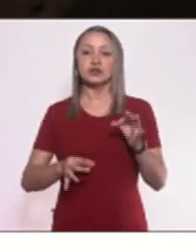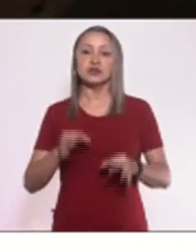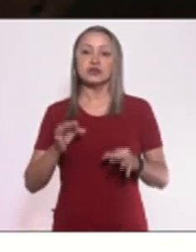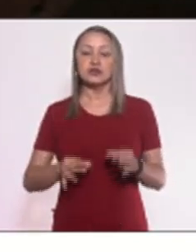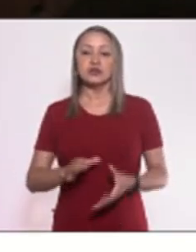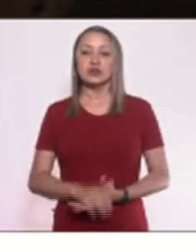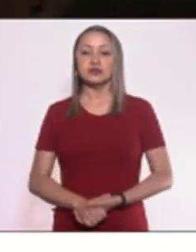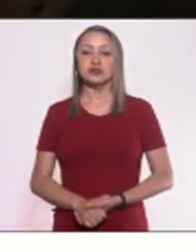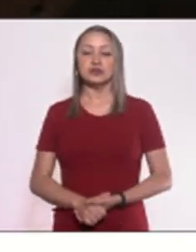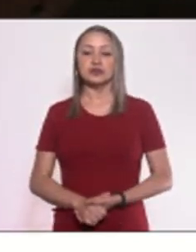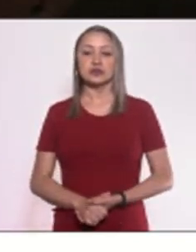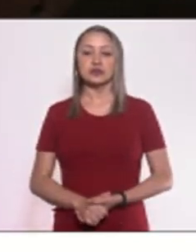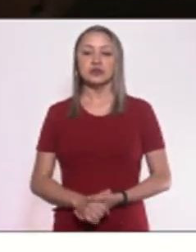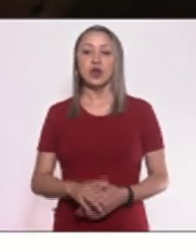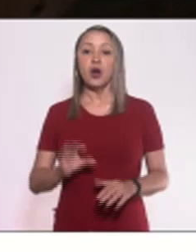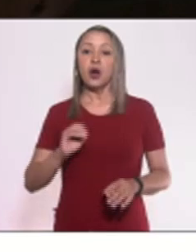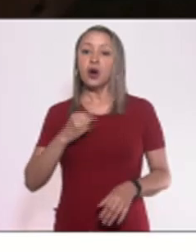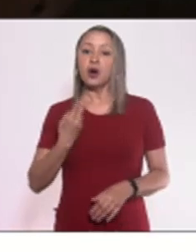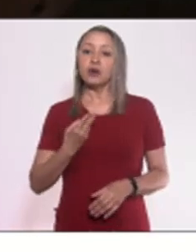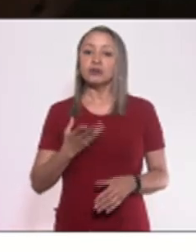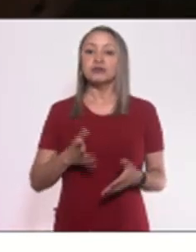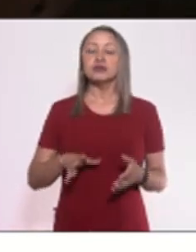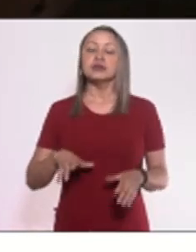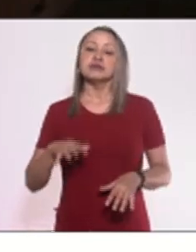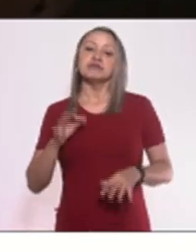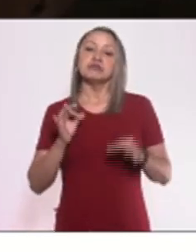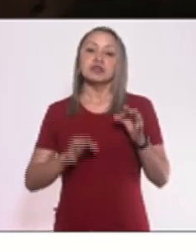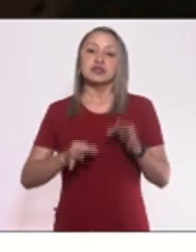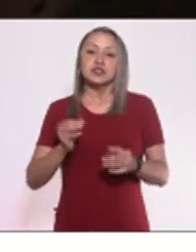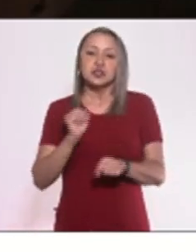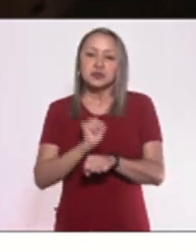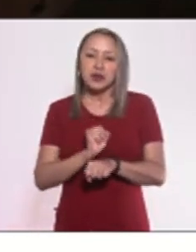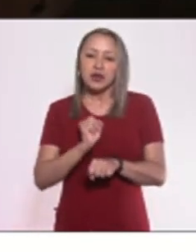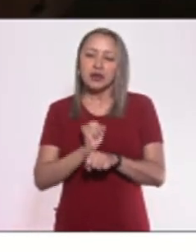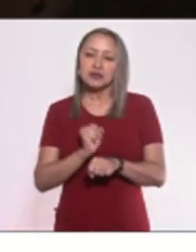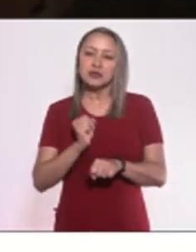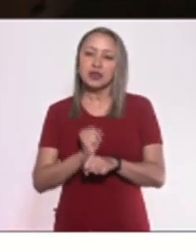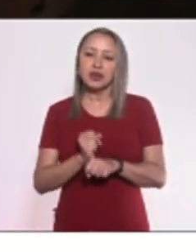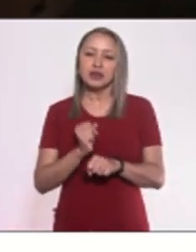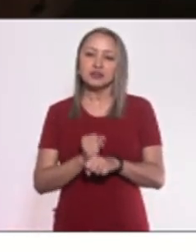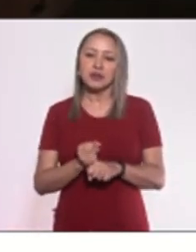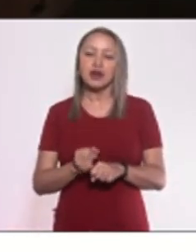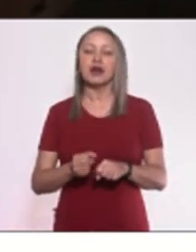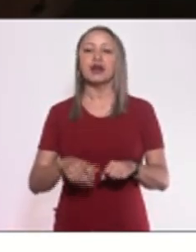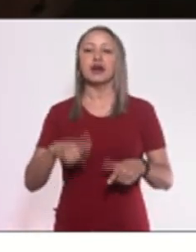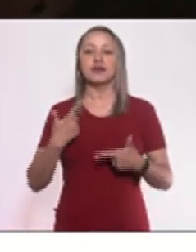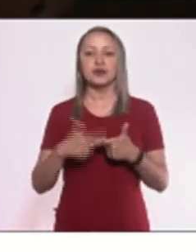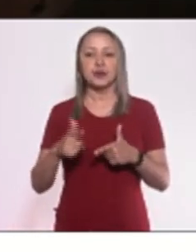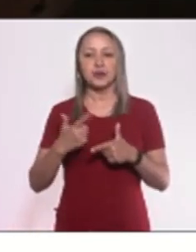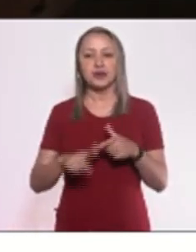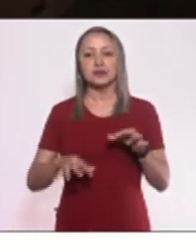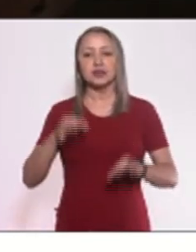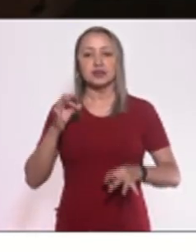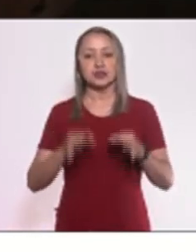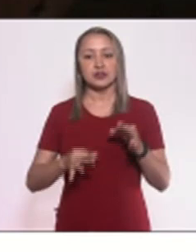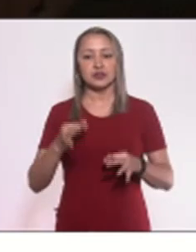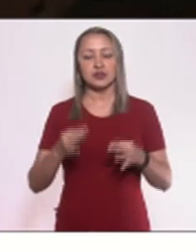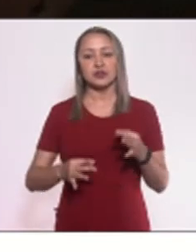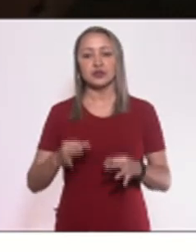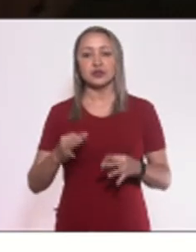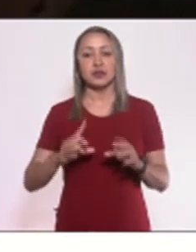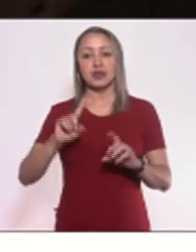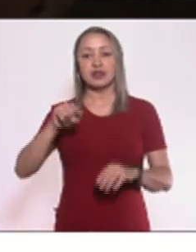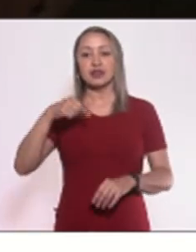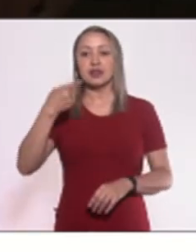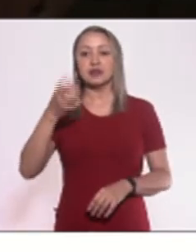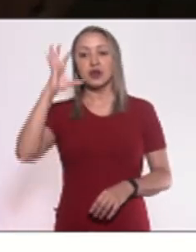acabar todo o processo longevo para então se